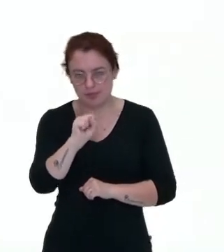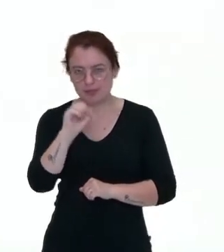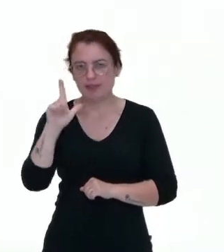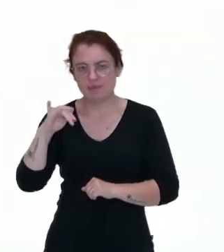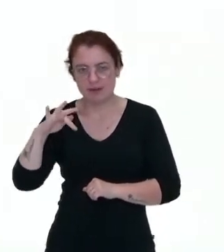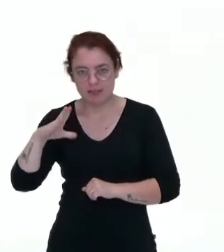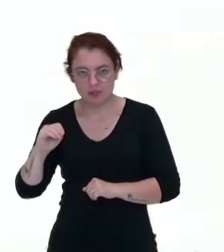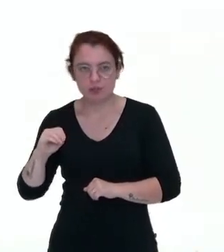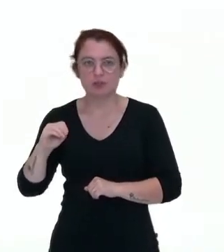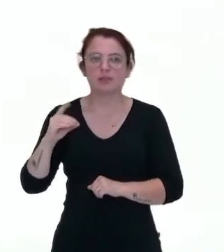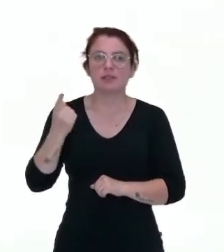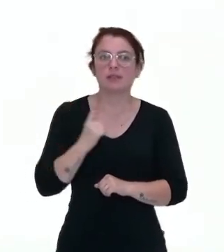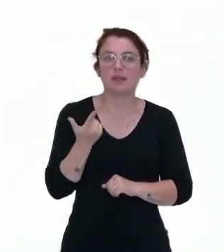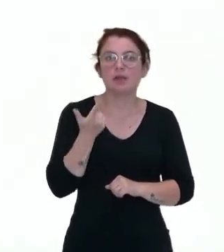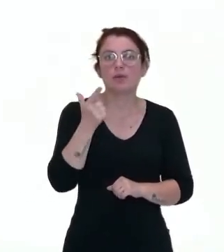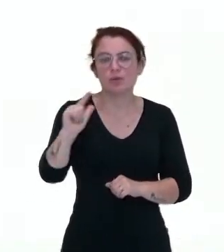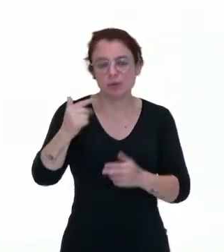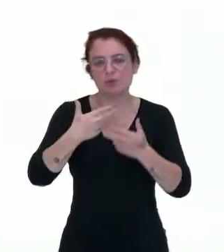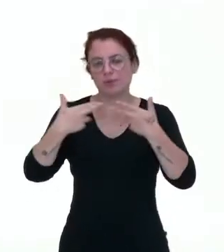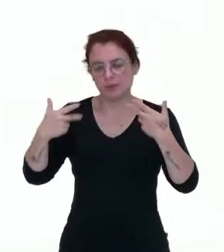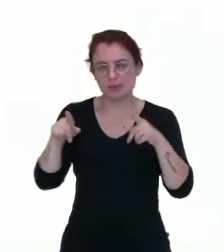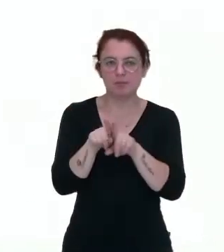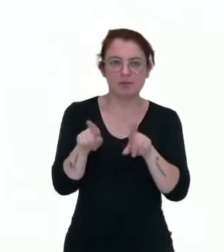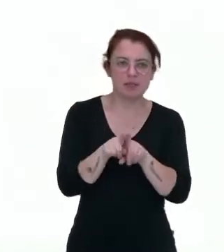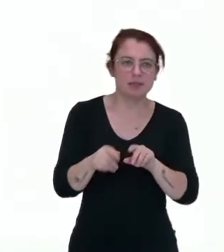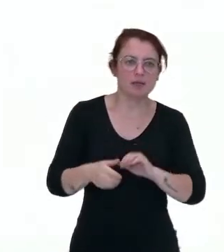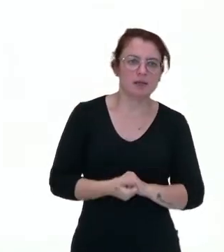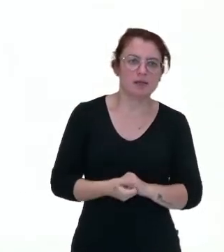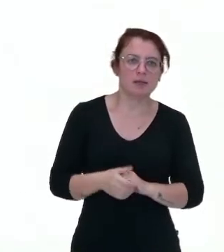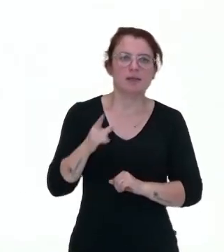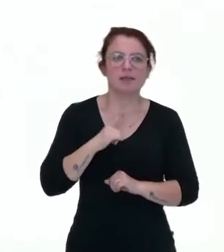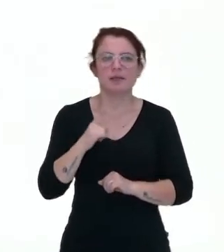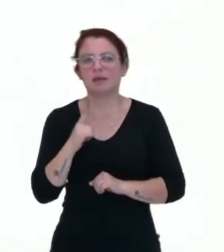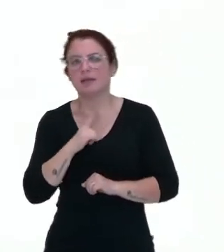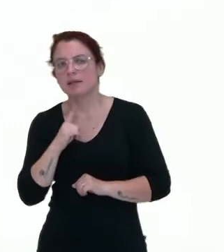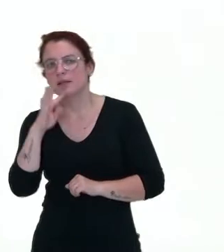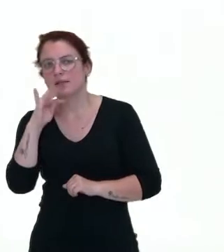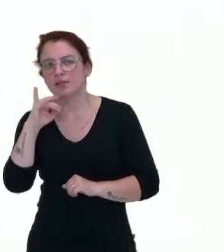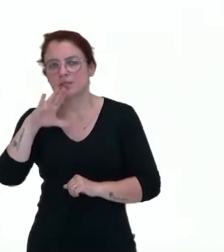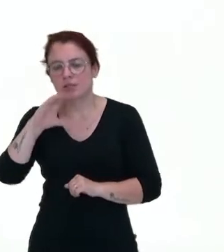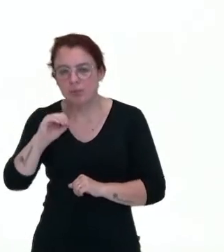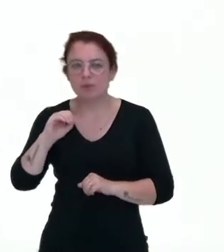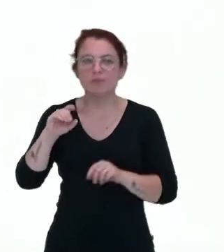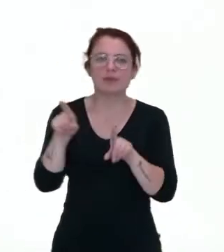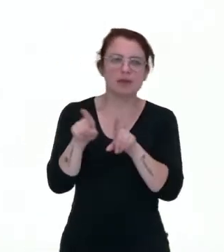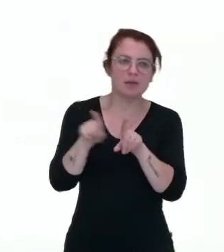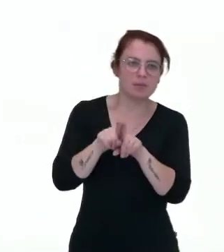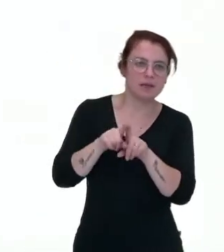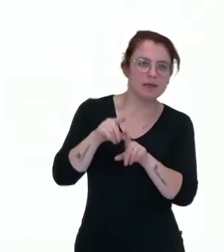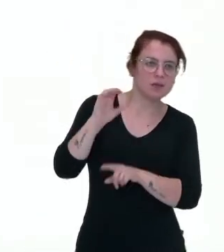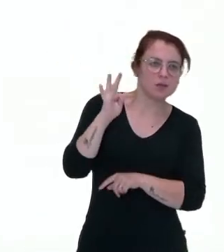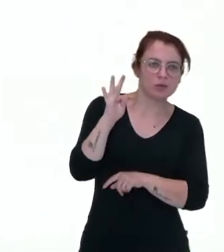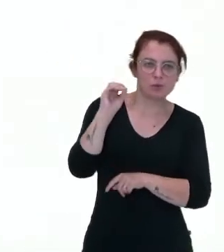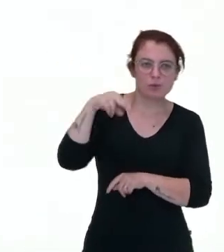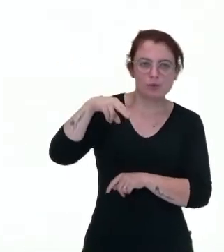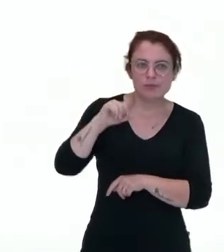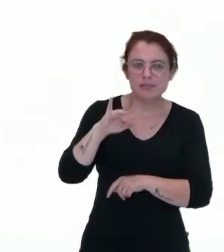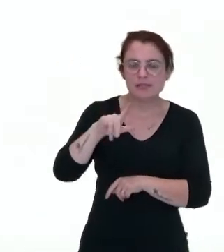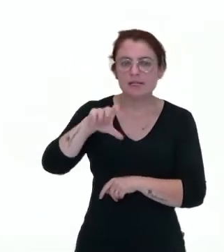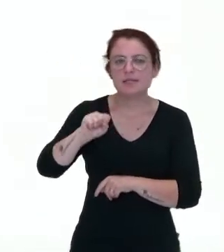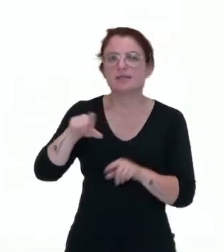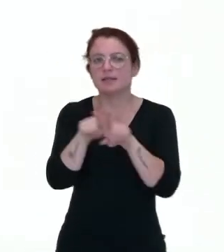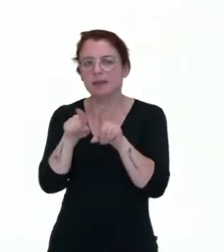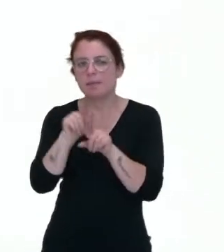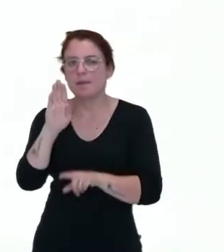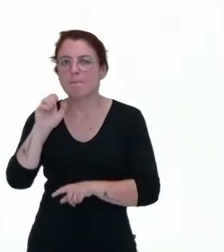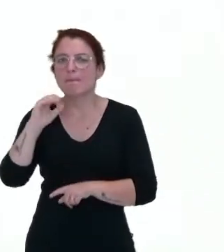estruturas, como os linfonodos, o timo, as tonsilas e o baço. Opa, Fabiano,